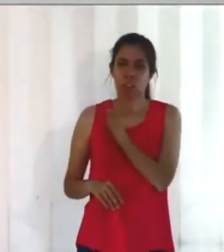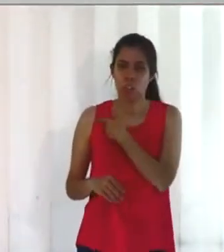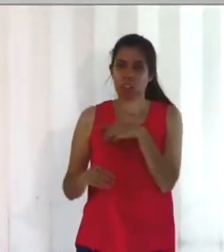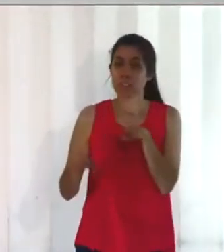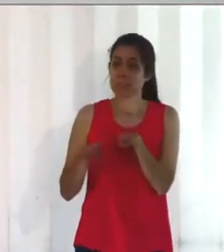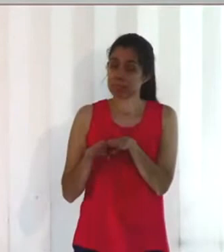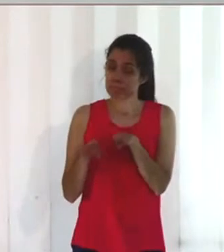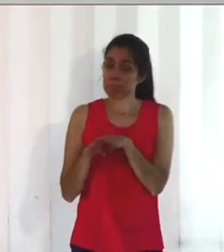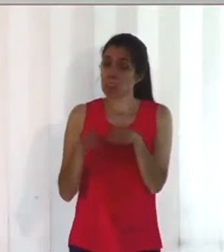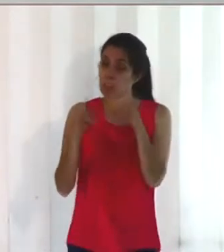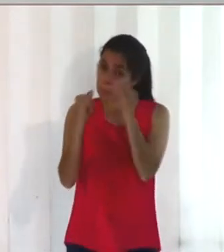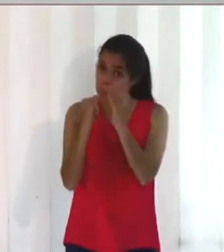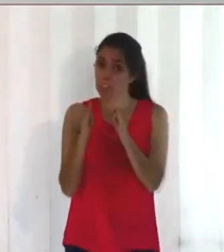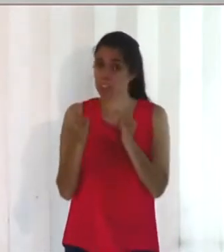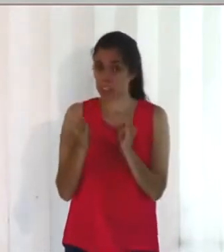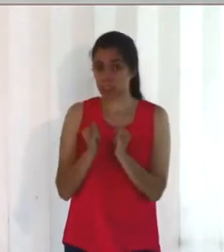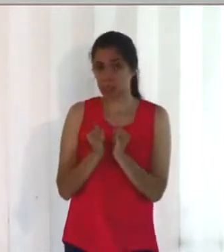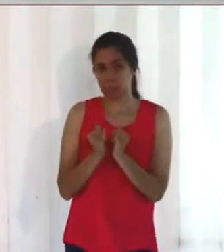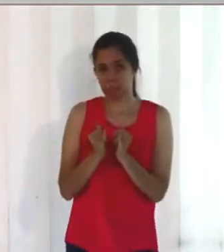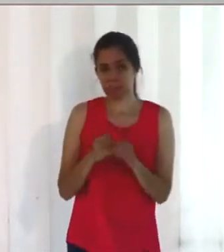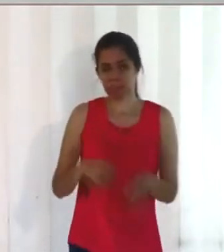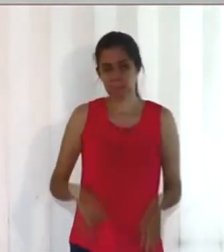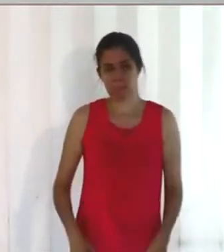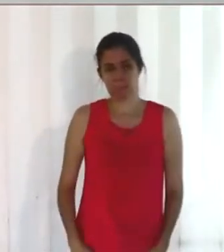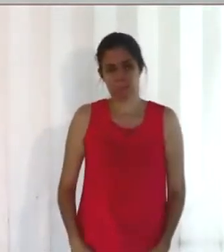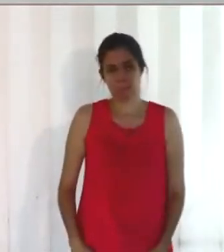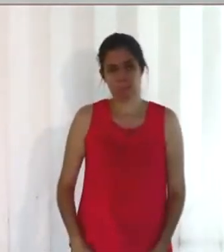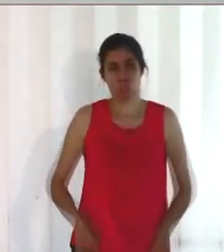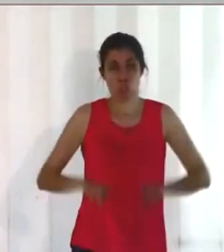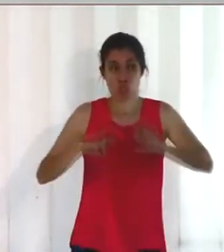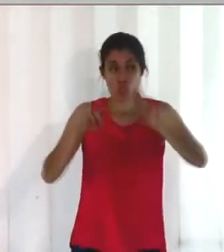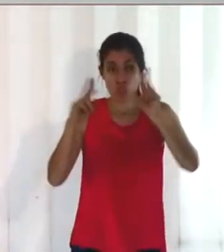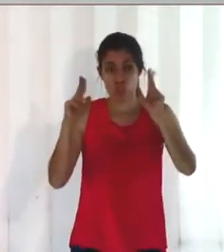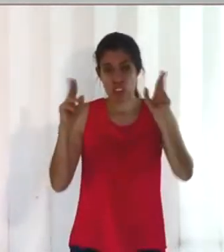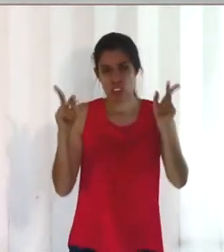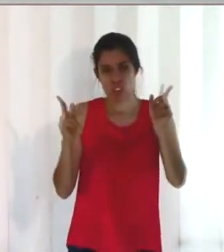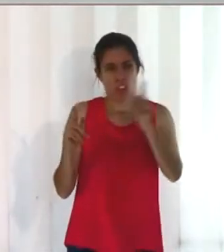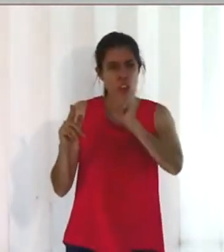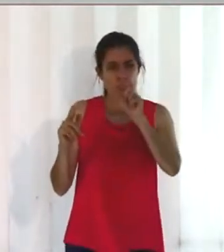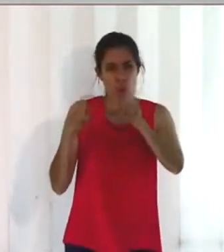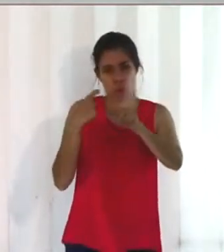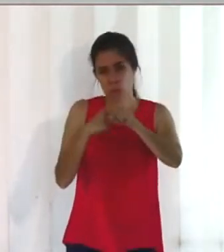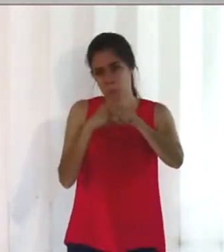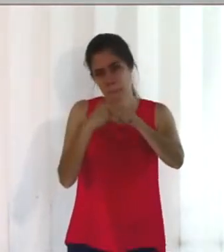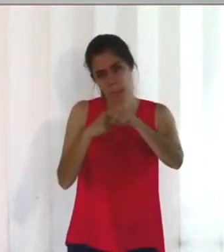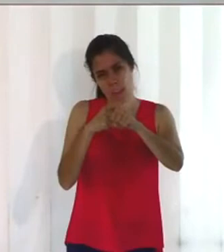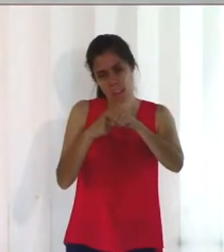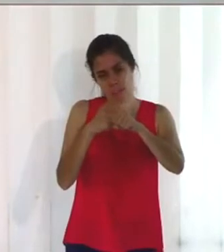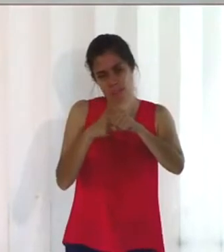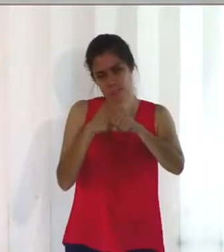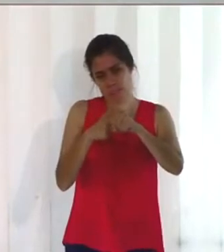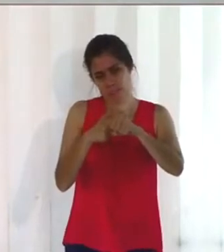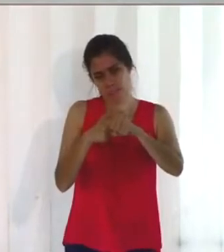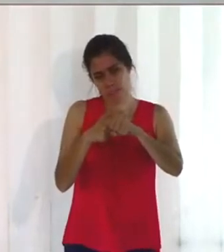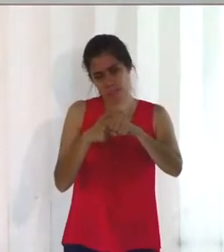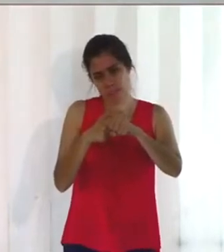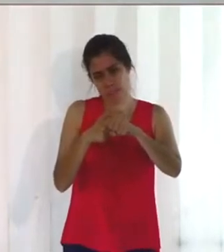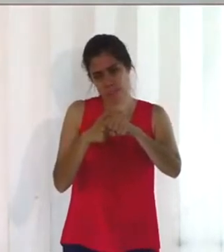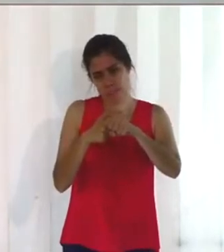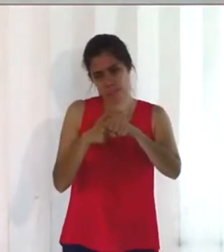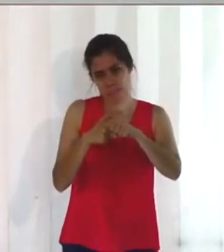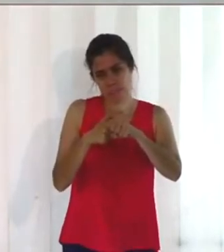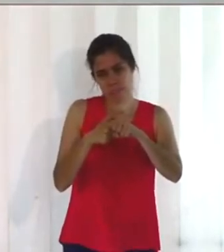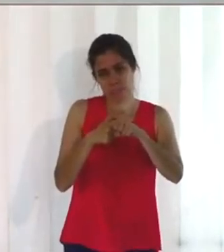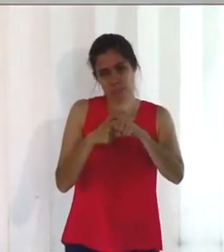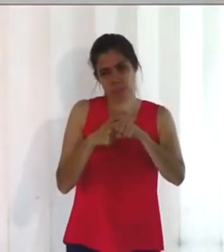e ter paciente com todos nós. Os nossos ídolos, meus irmãos, os ídolos dos cristãos evangélicos não são esculturas, não são